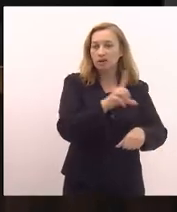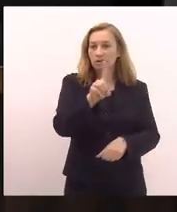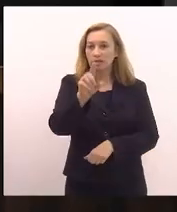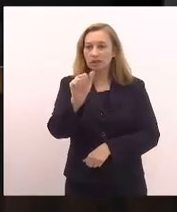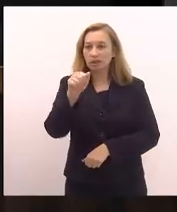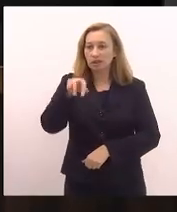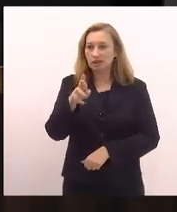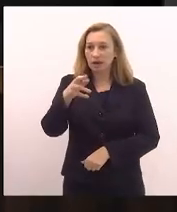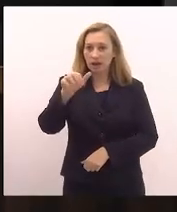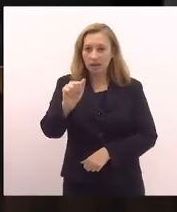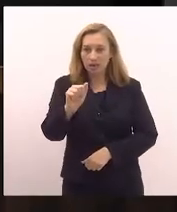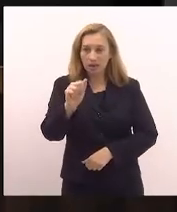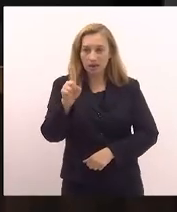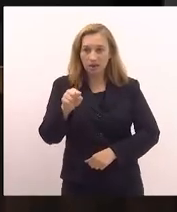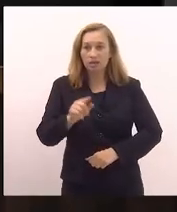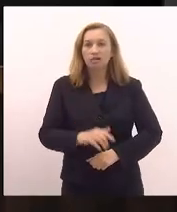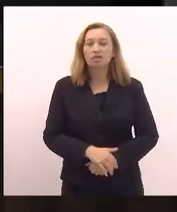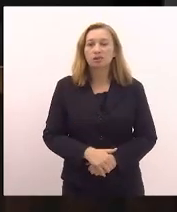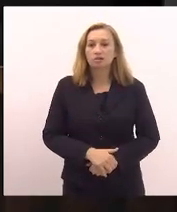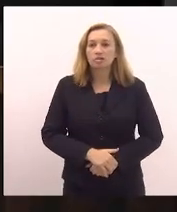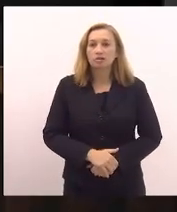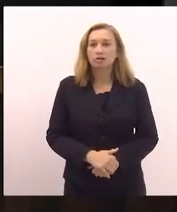Dandara.